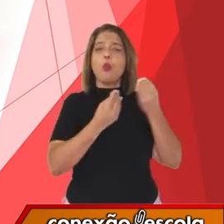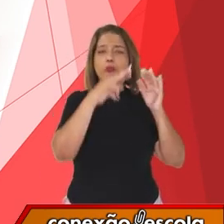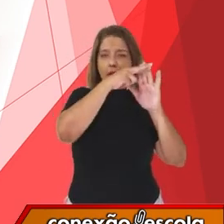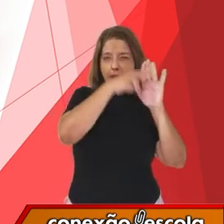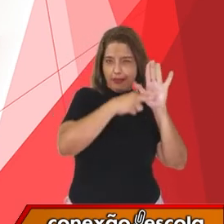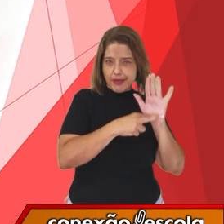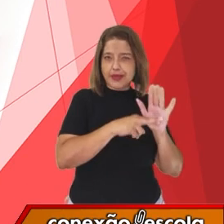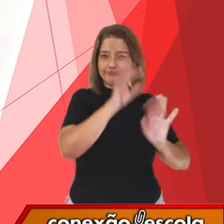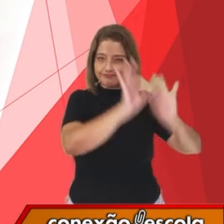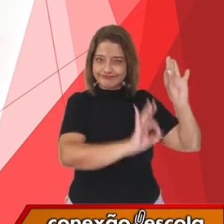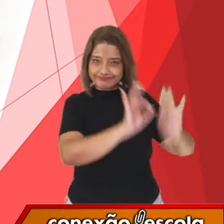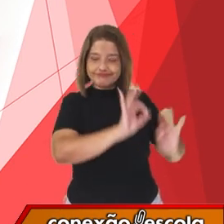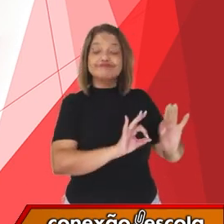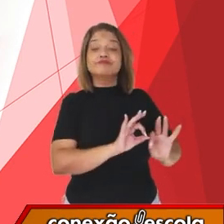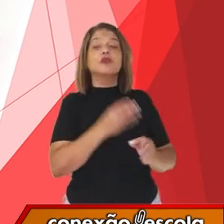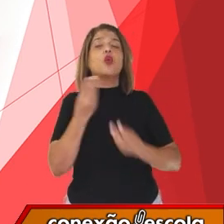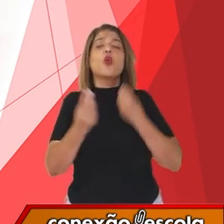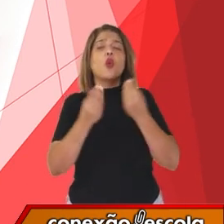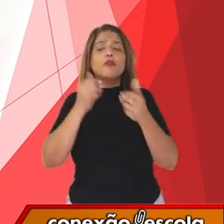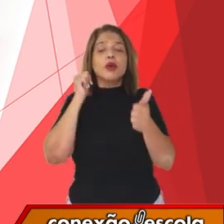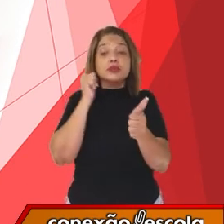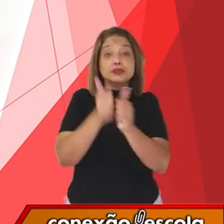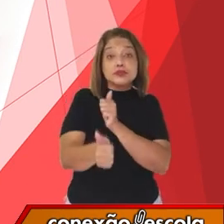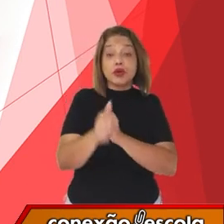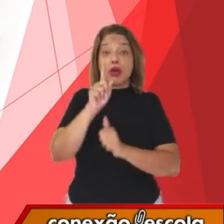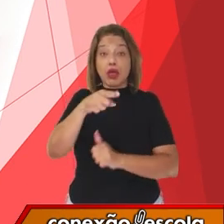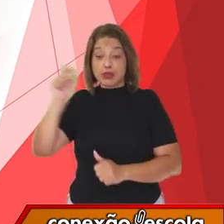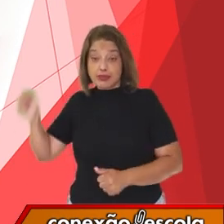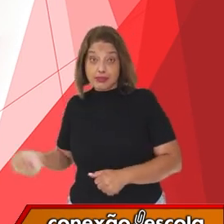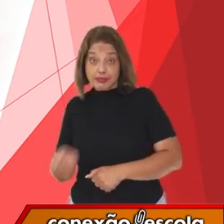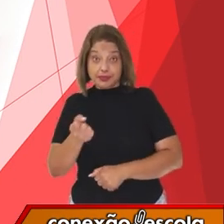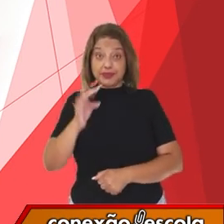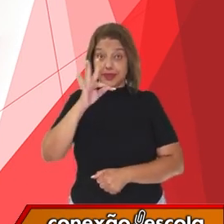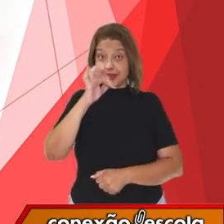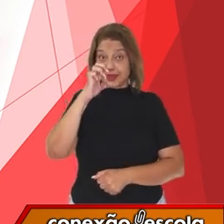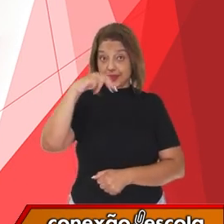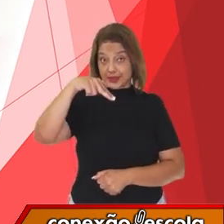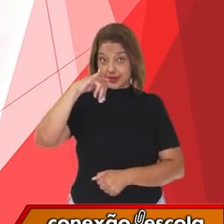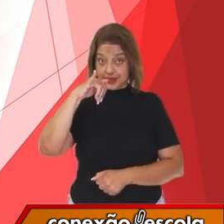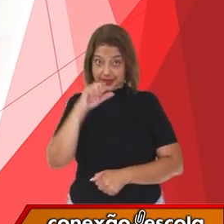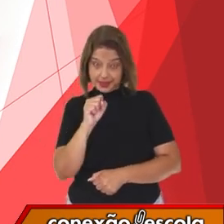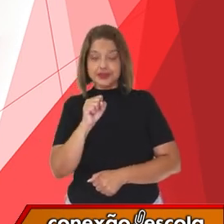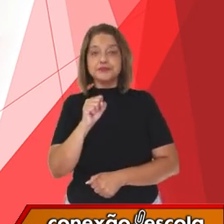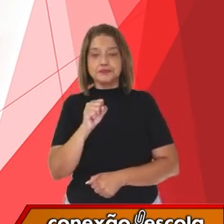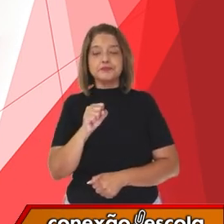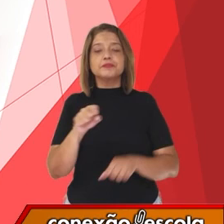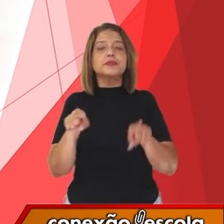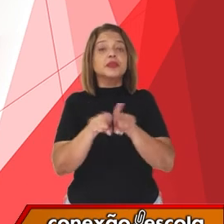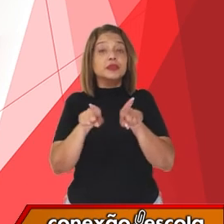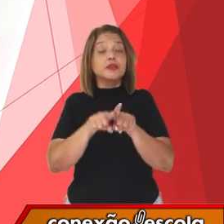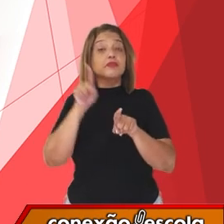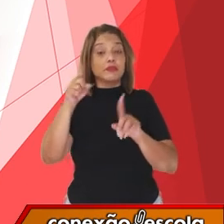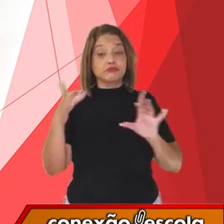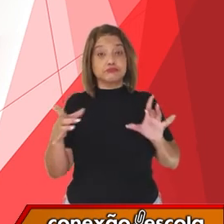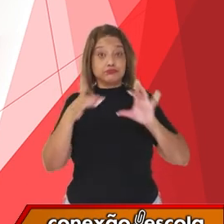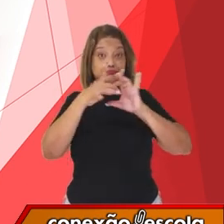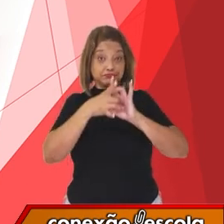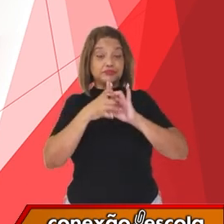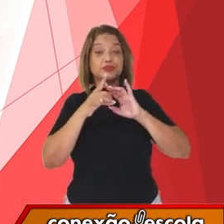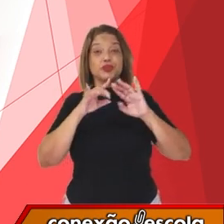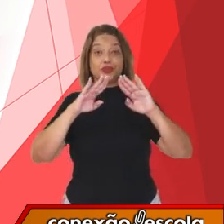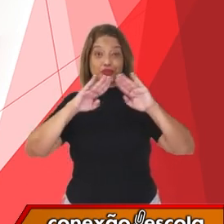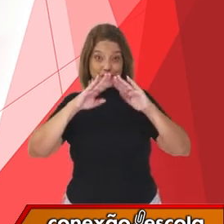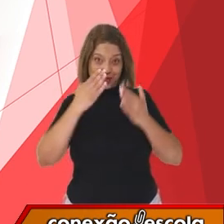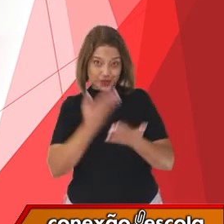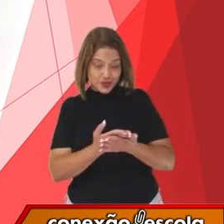esportivas, como funciona o esporte chamado tênis e lá no nosso portal Conexão Escola,